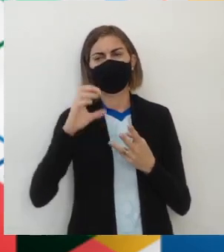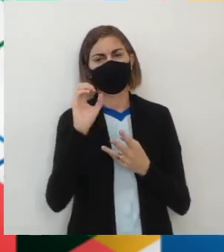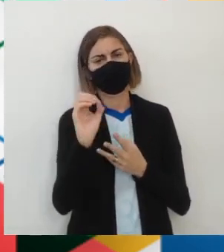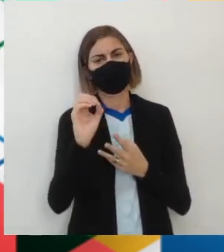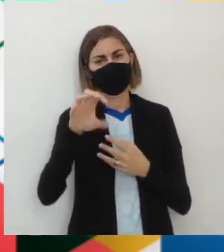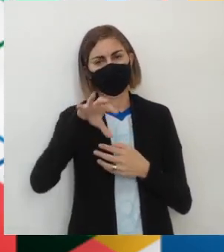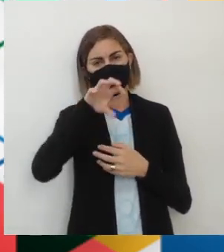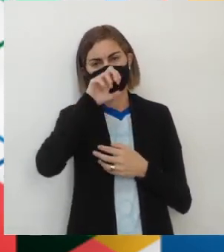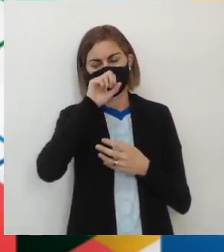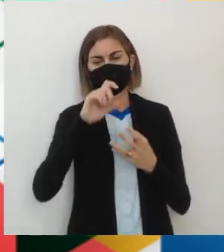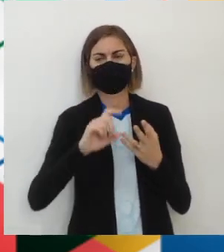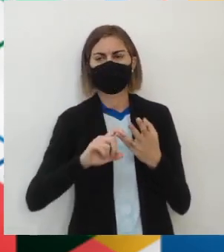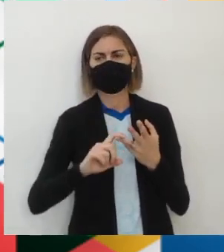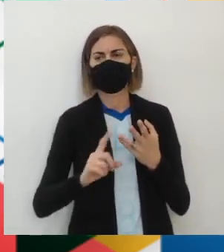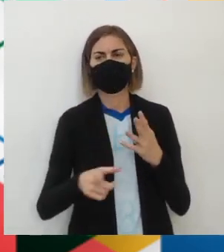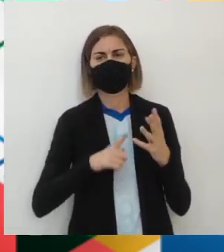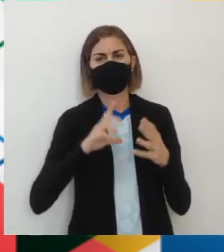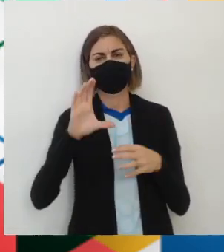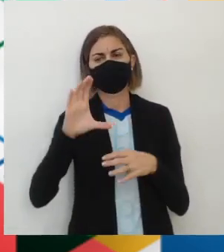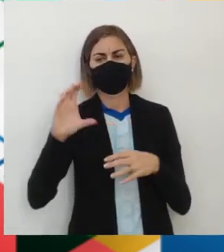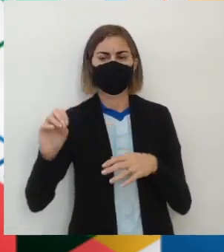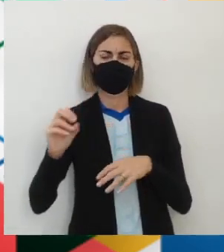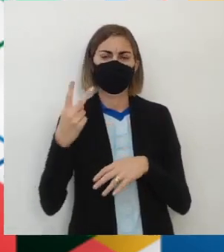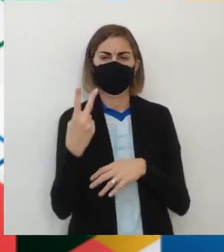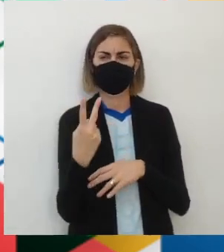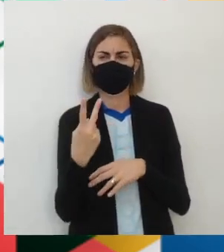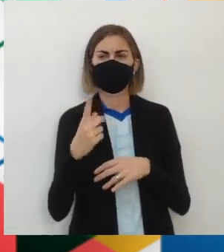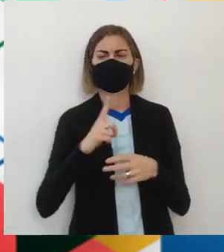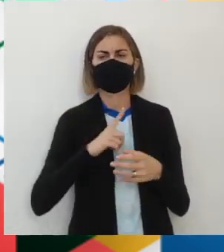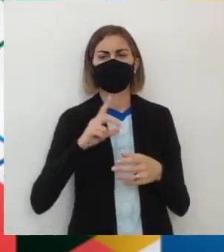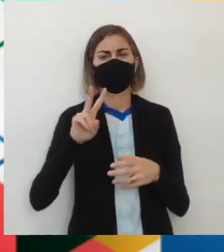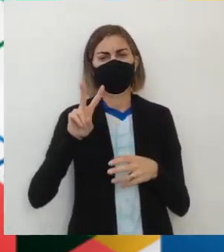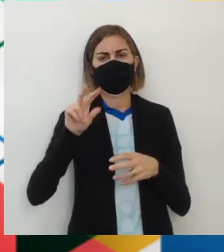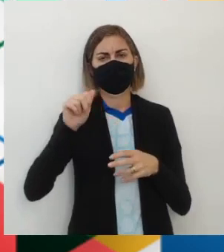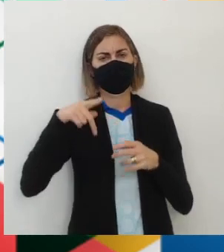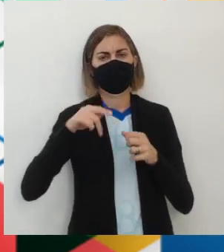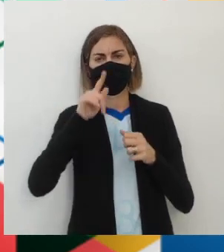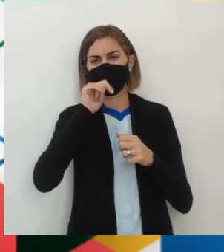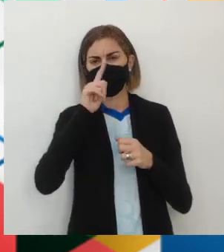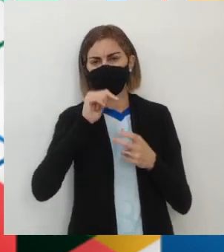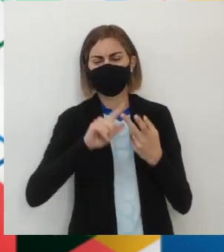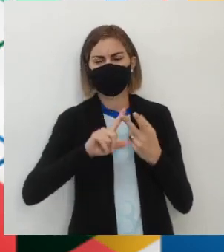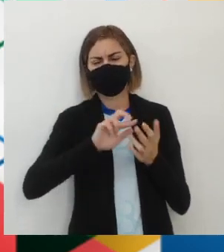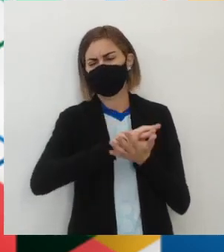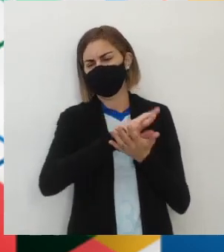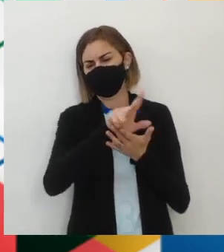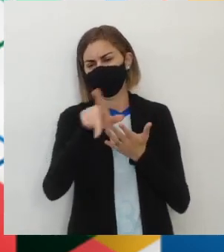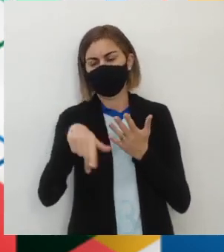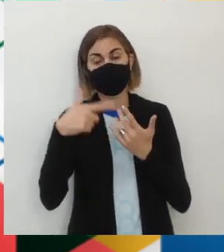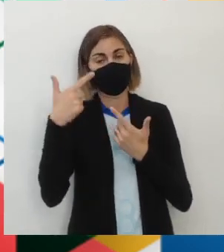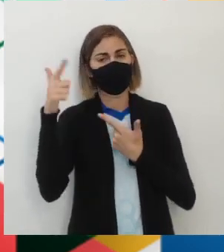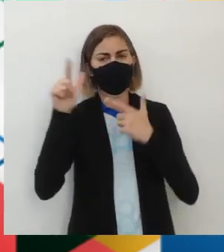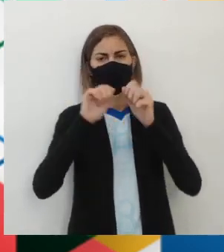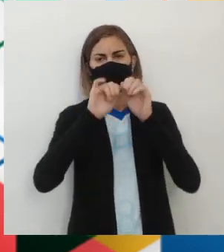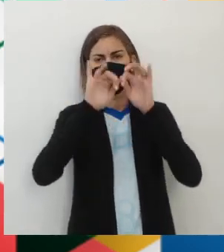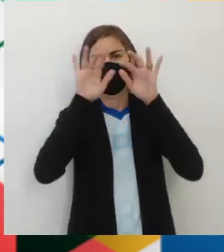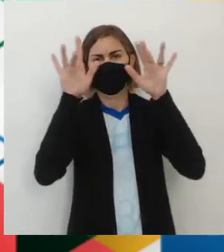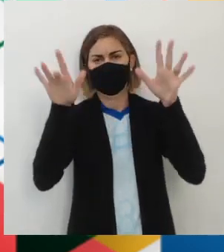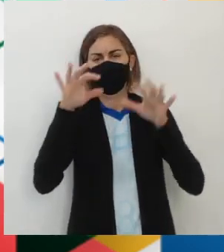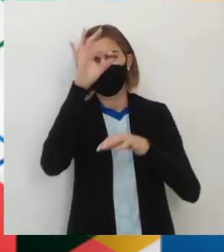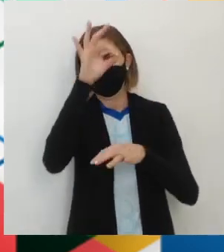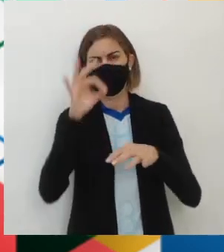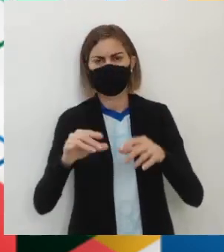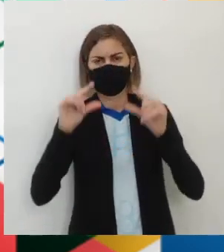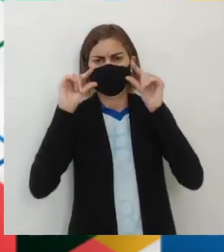o oxigênio, temos o CO2, temos vapor de água e uma série de outros gases em percentuais